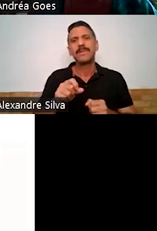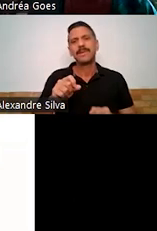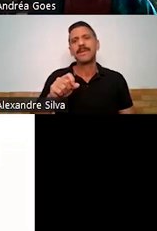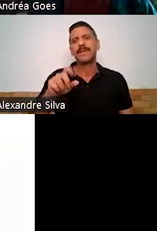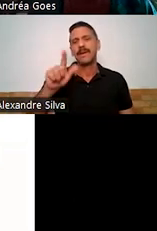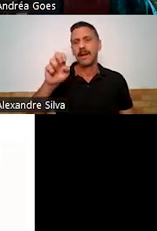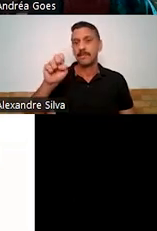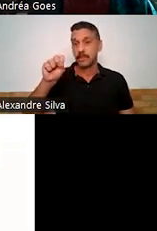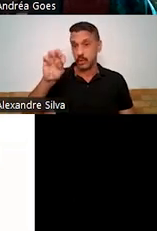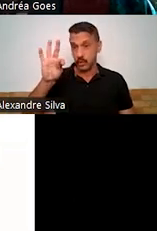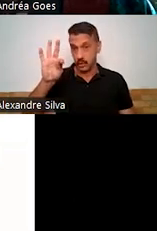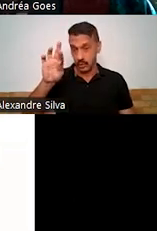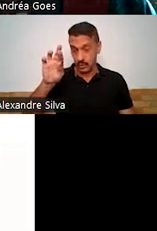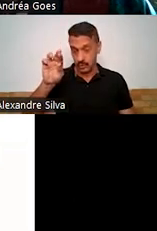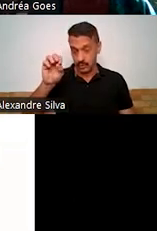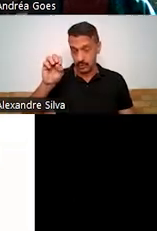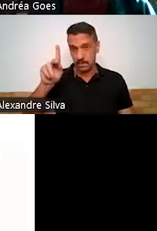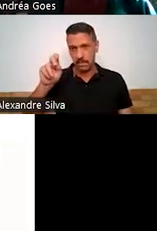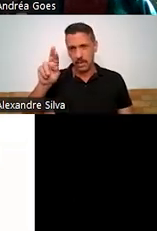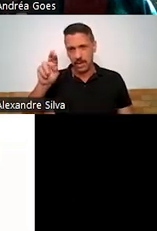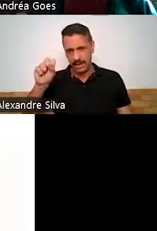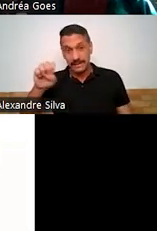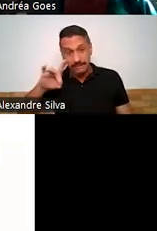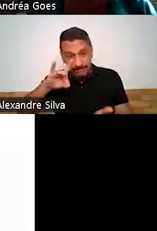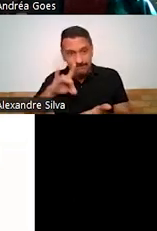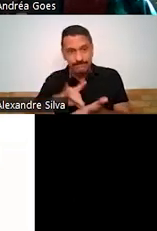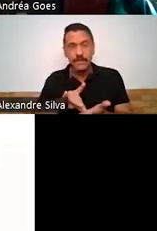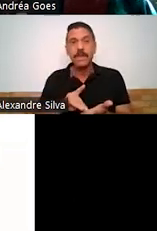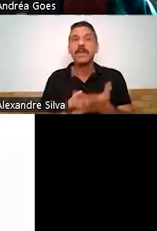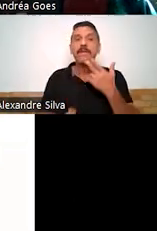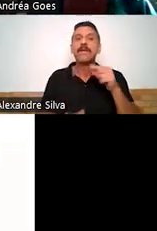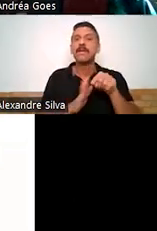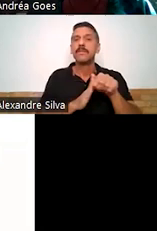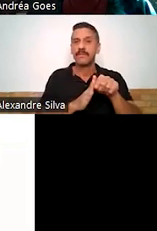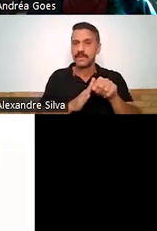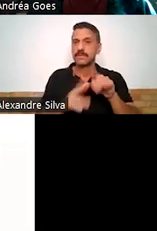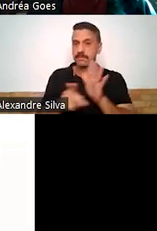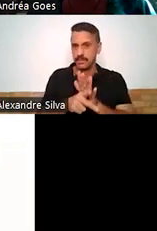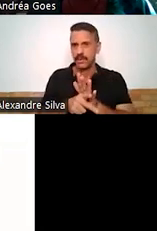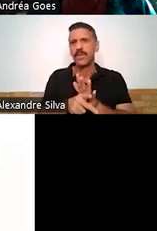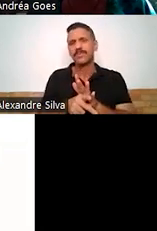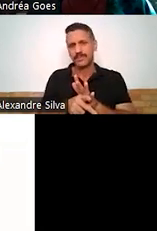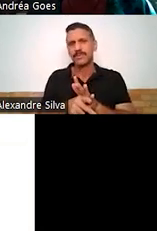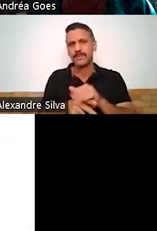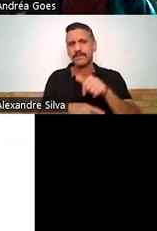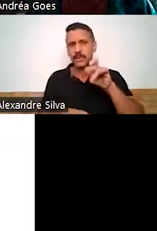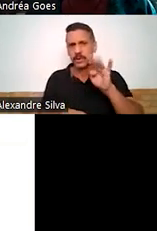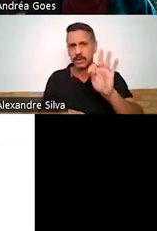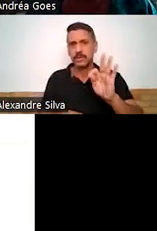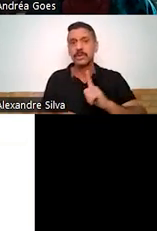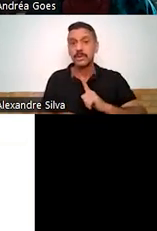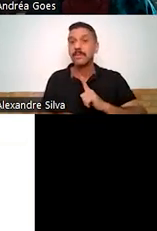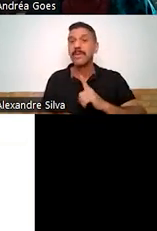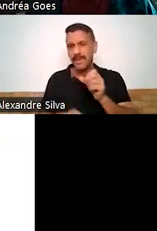corante. Então aqui está todo o material que a gente desenvolve para fazer o kit. Então, aqui, para quem